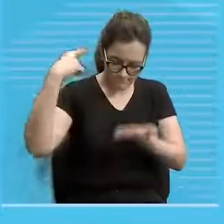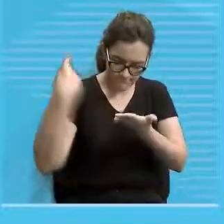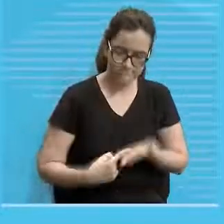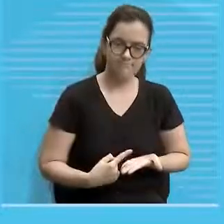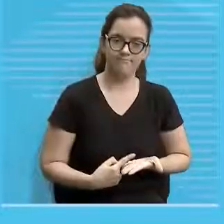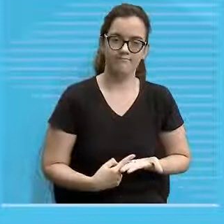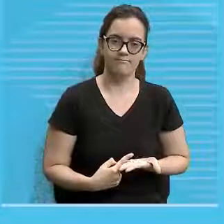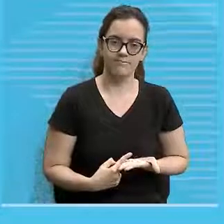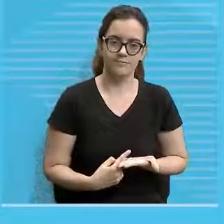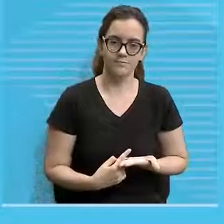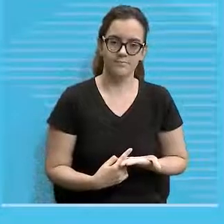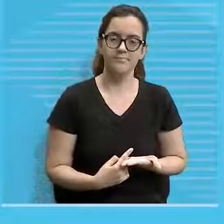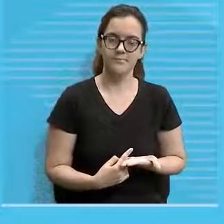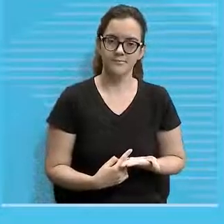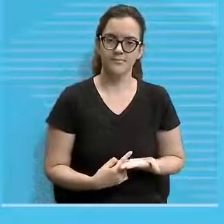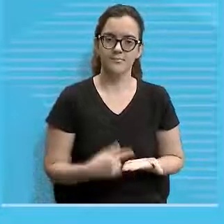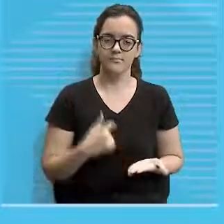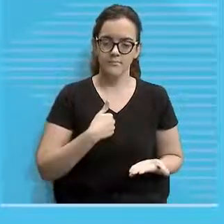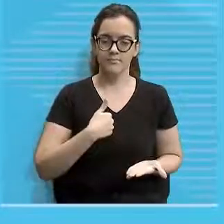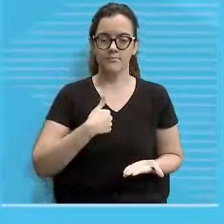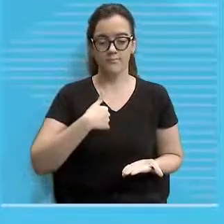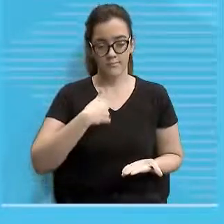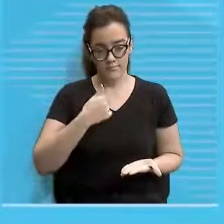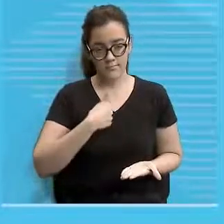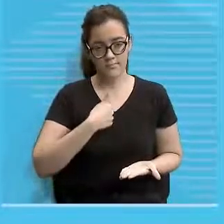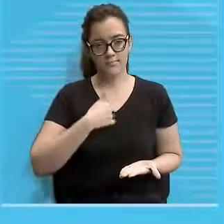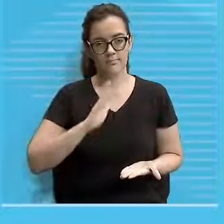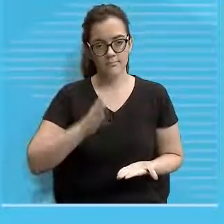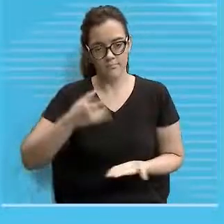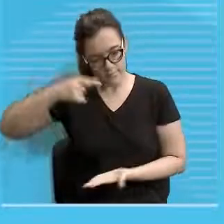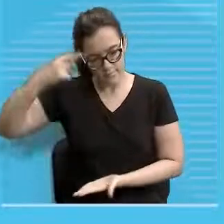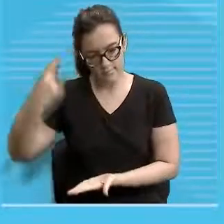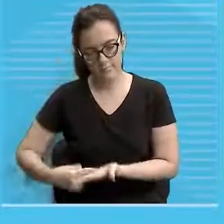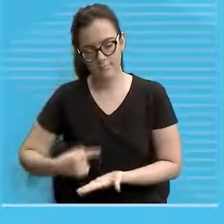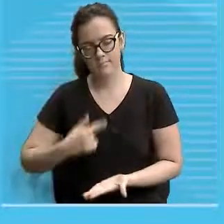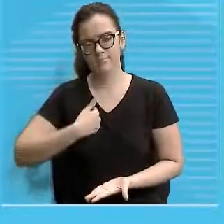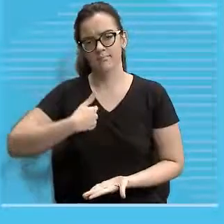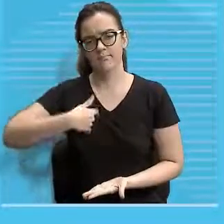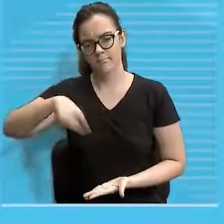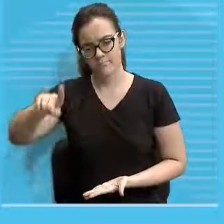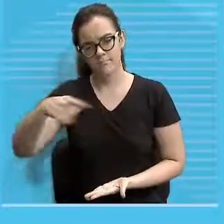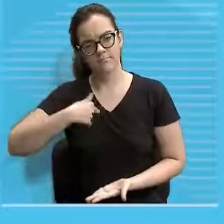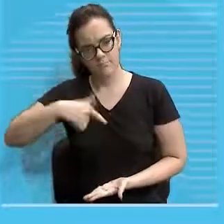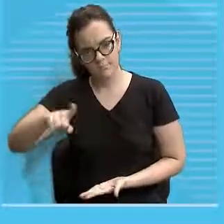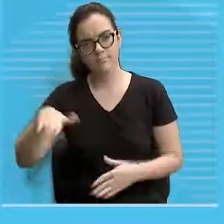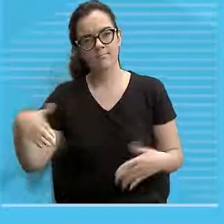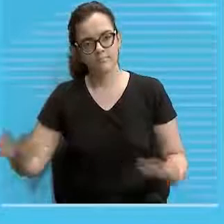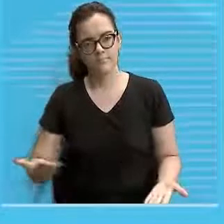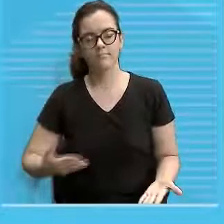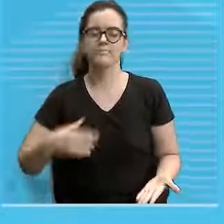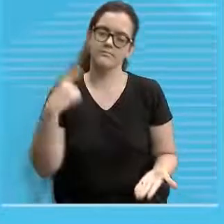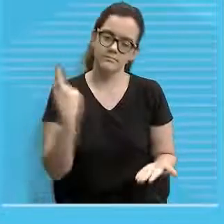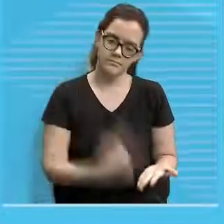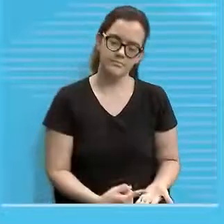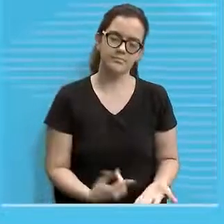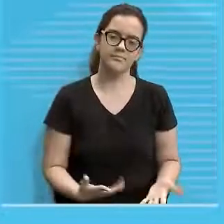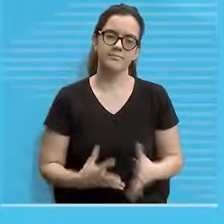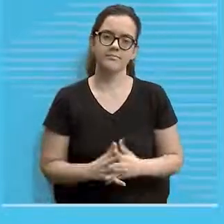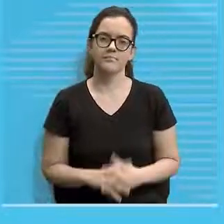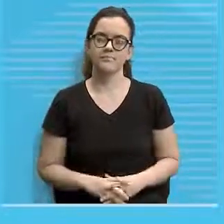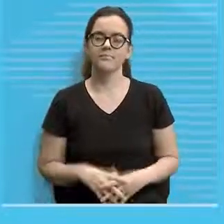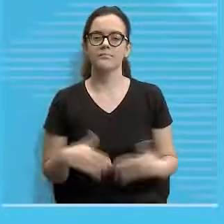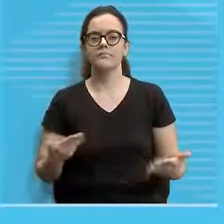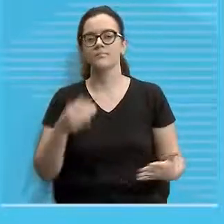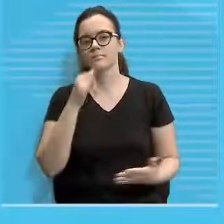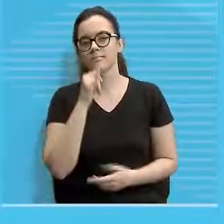tá esperando a mãe, a madrinha, o tio, seja lá quem for, dizendo, e aí fulano, bora, a